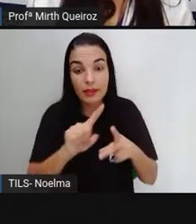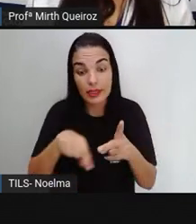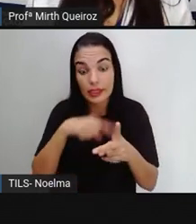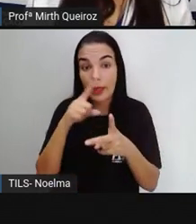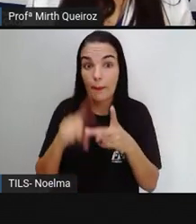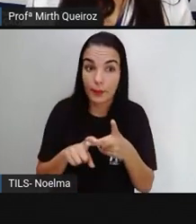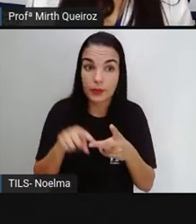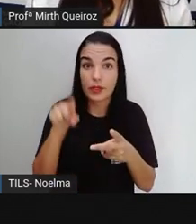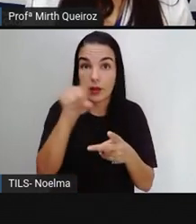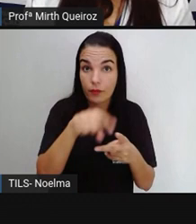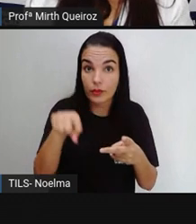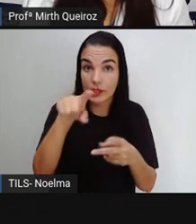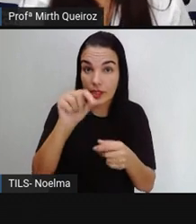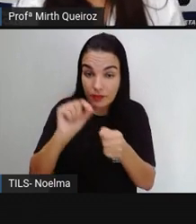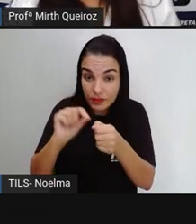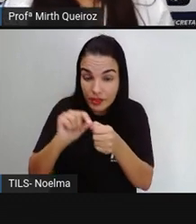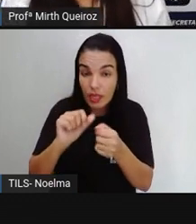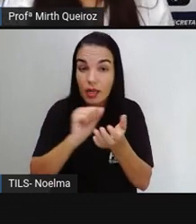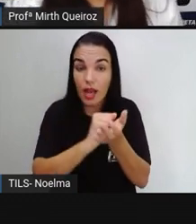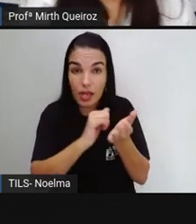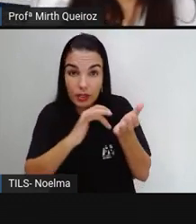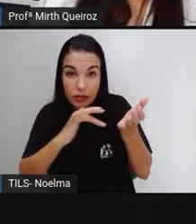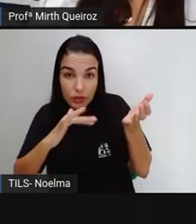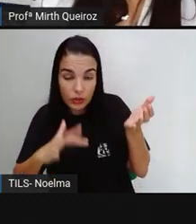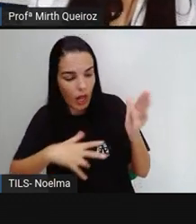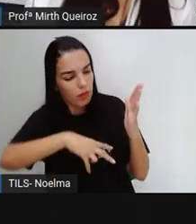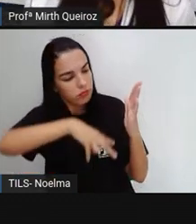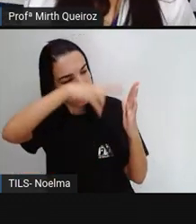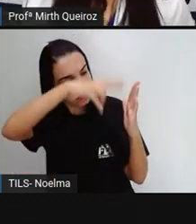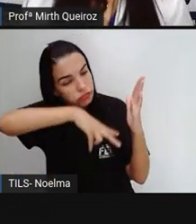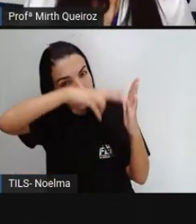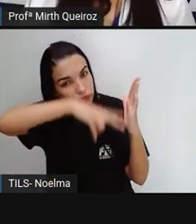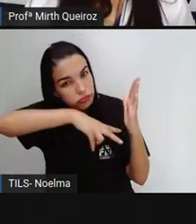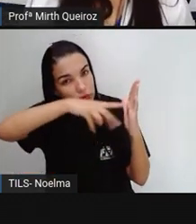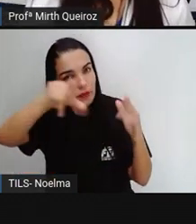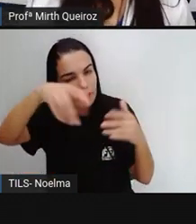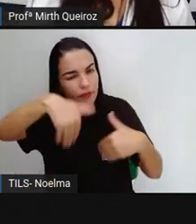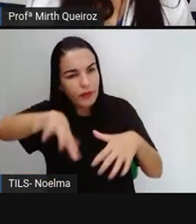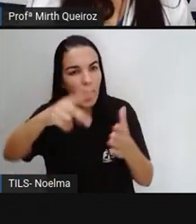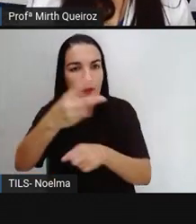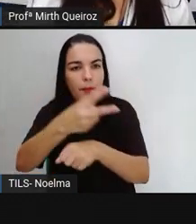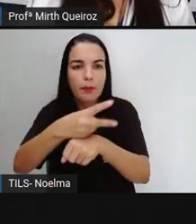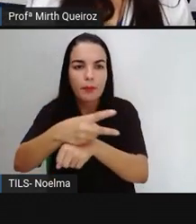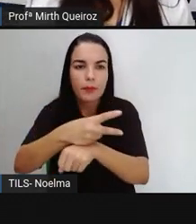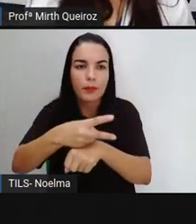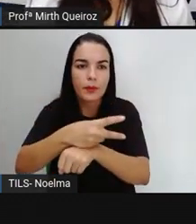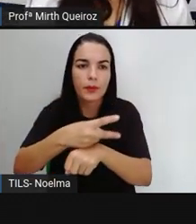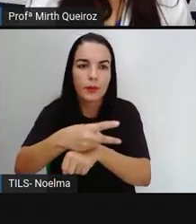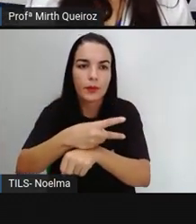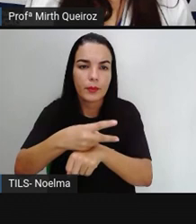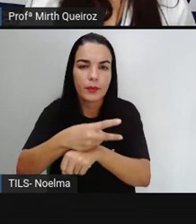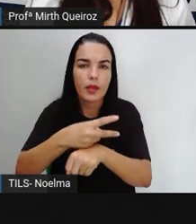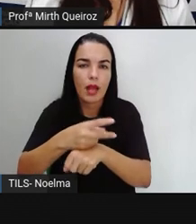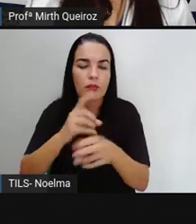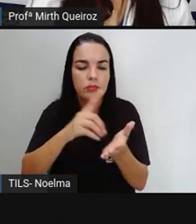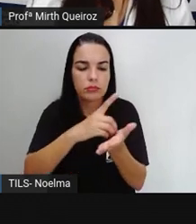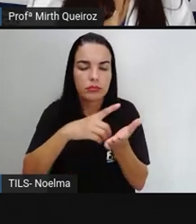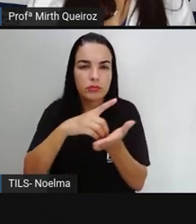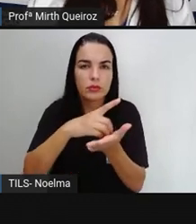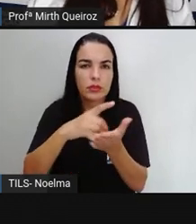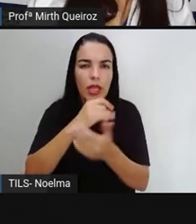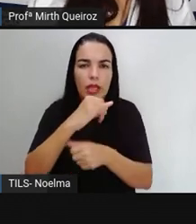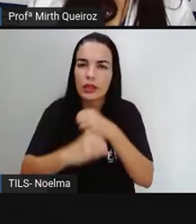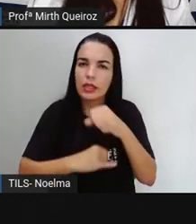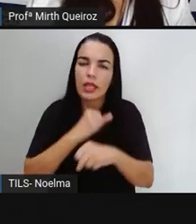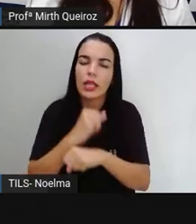vocês realizarem aí essa primeira leitura, vocês vão procurar o significado. Pode ser através do dicionário, pode ser através